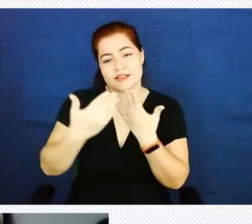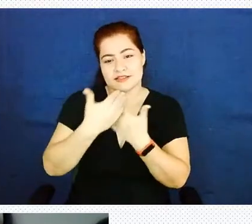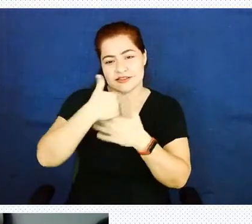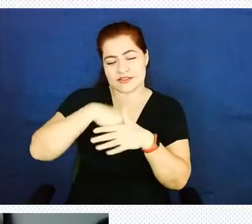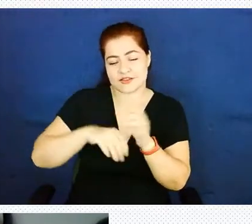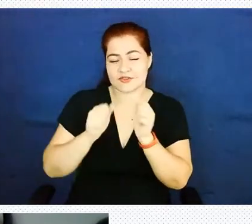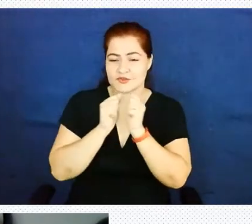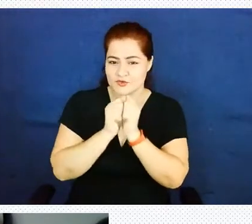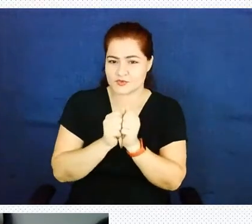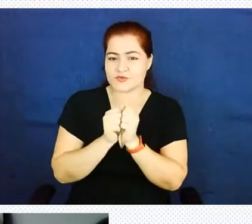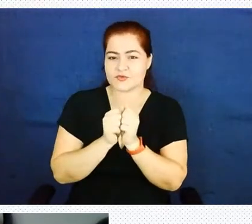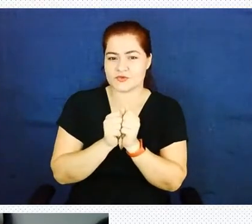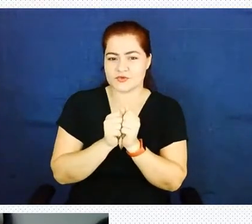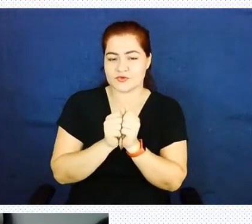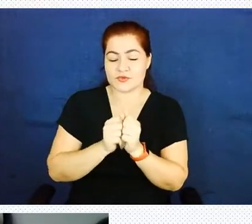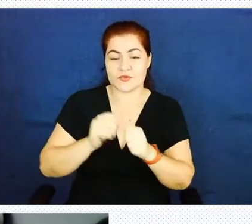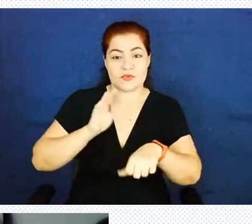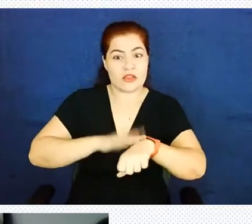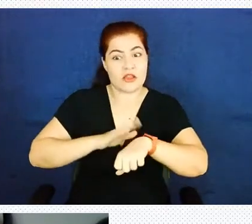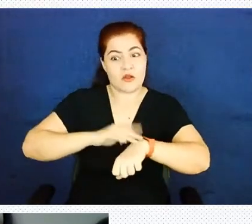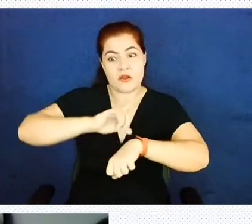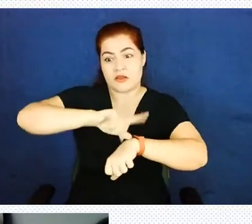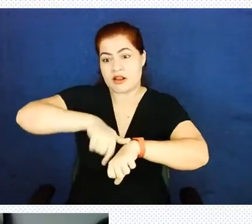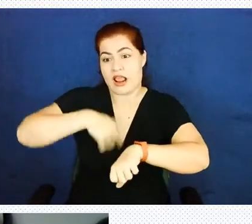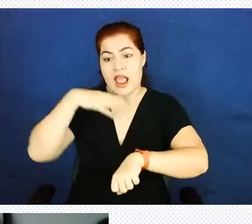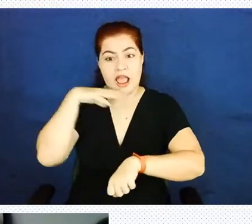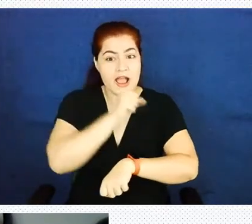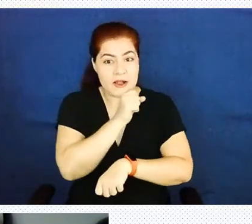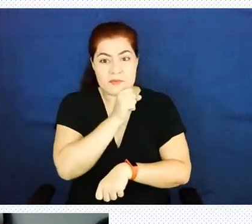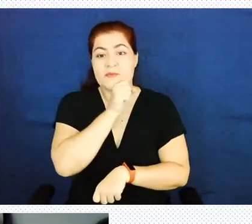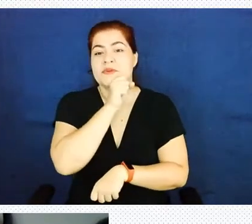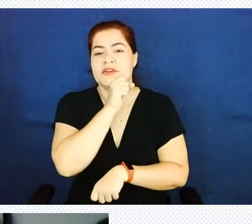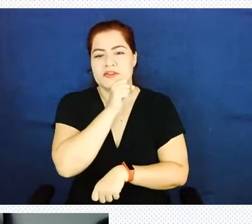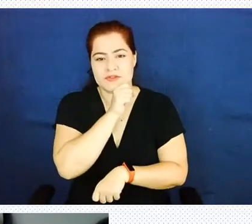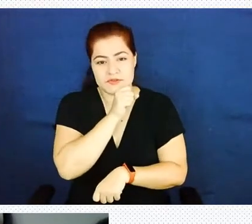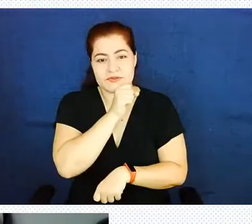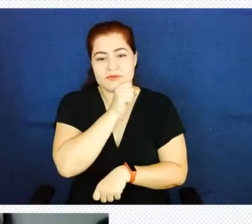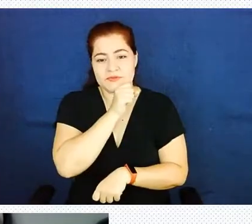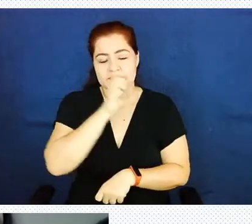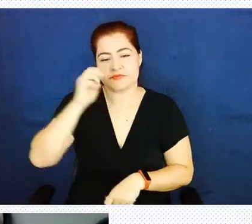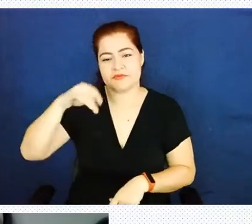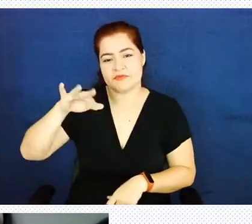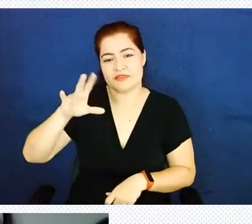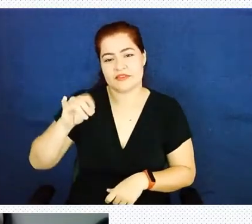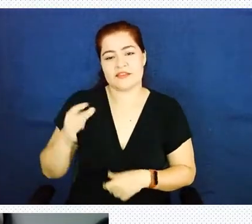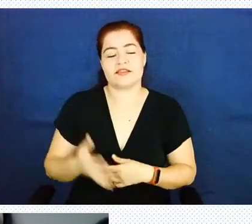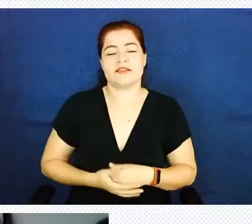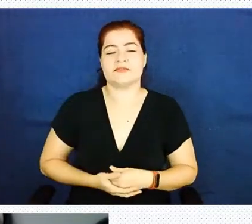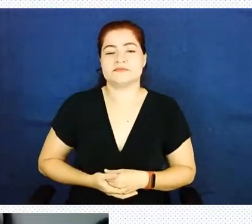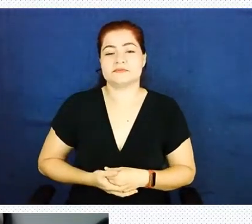companhia. A hora passa rapidinho aqui, Maria, rapidinho.